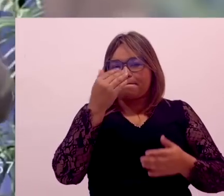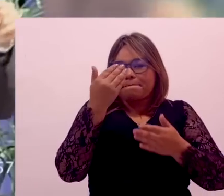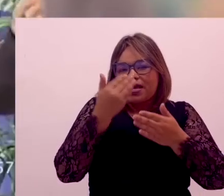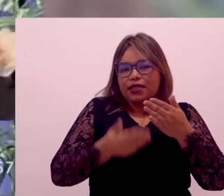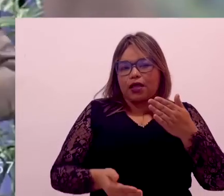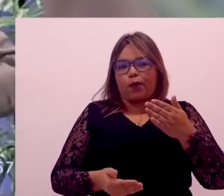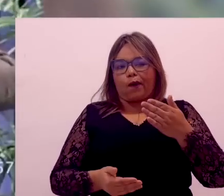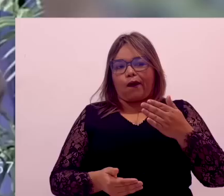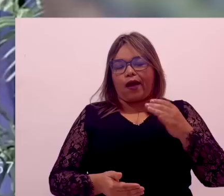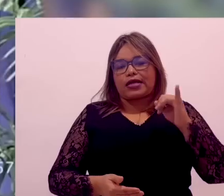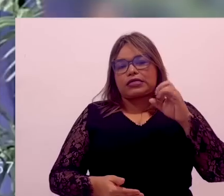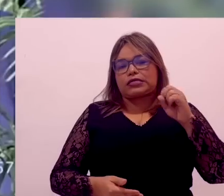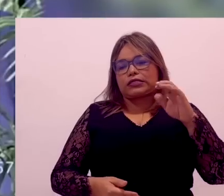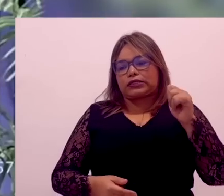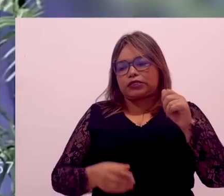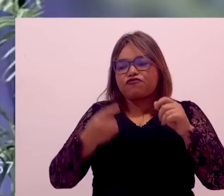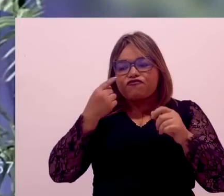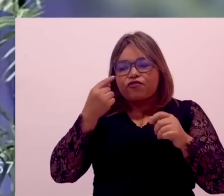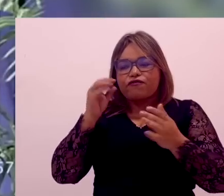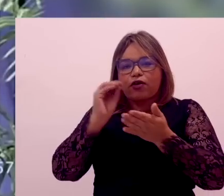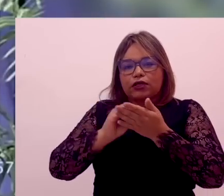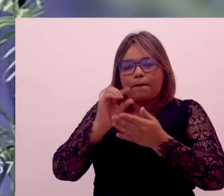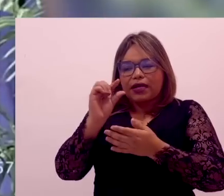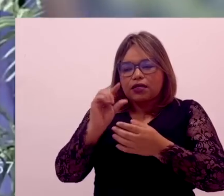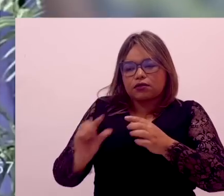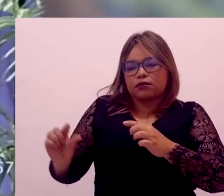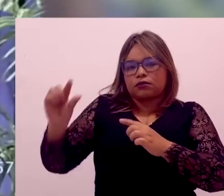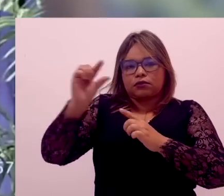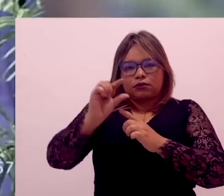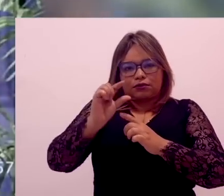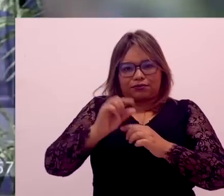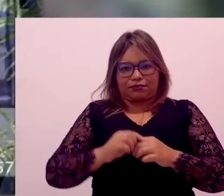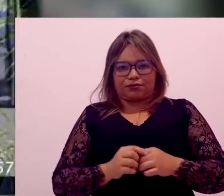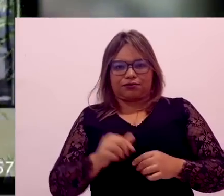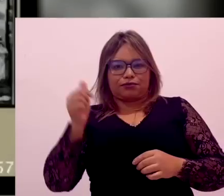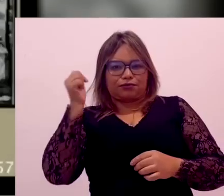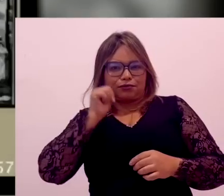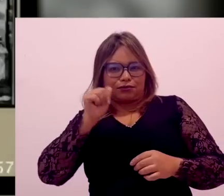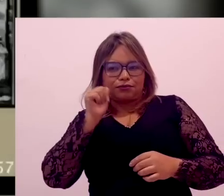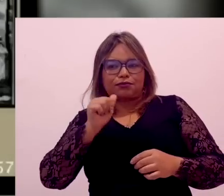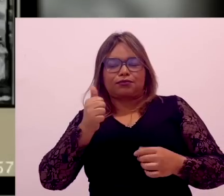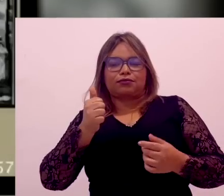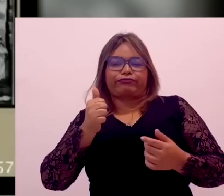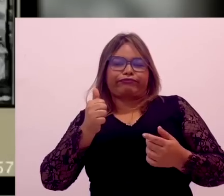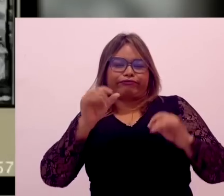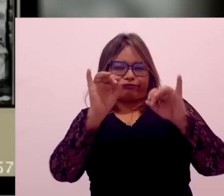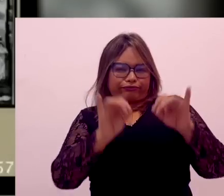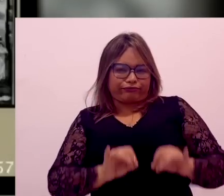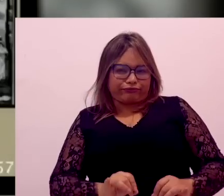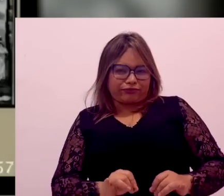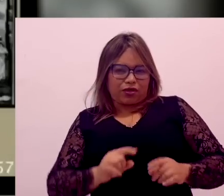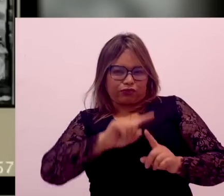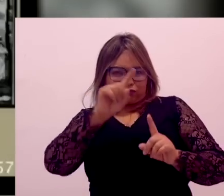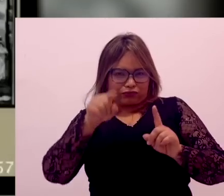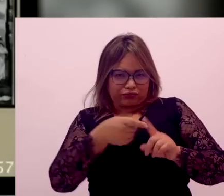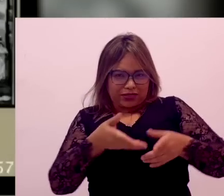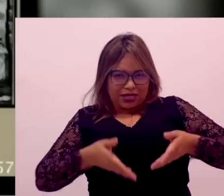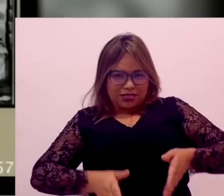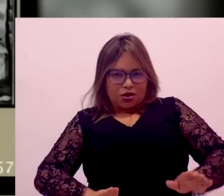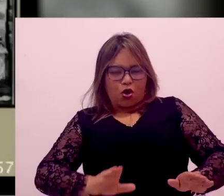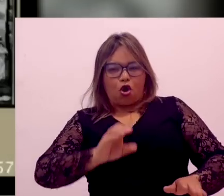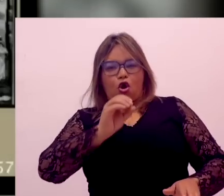acabou ficando grávida e deu à luz a Horus. E aqui nós temos o egípcio. Percebe-se aqui a Torá, os